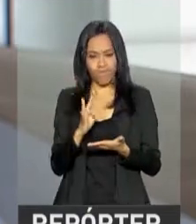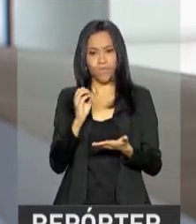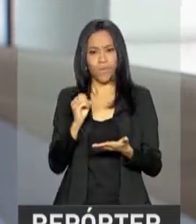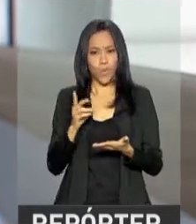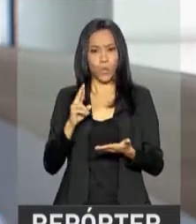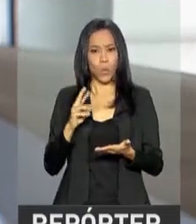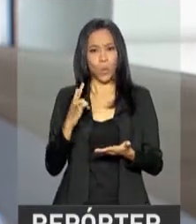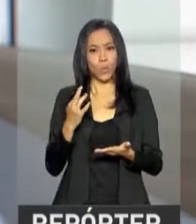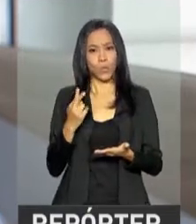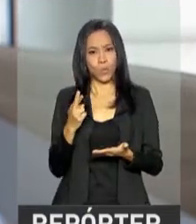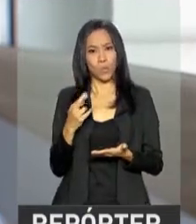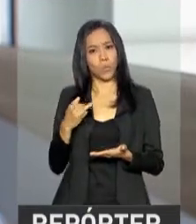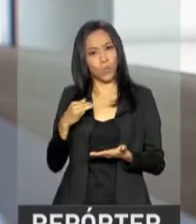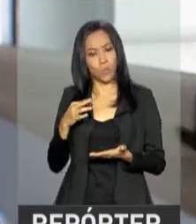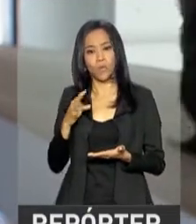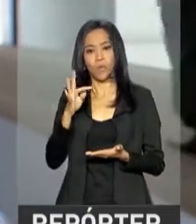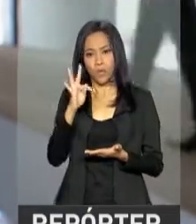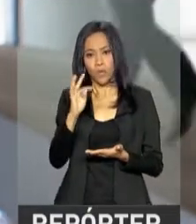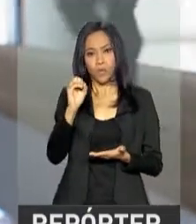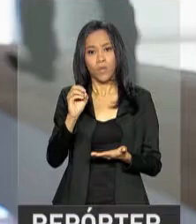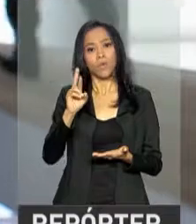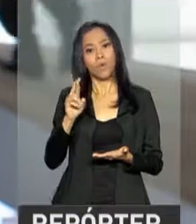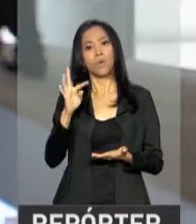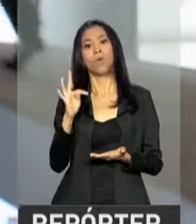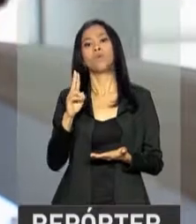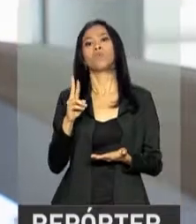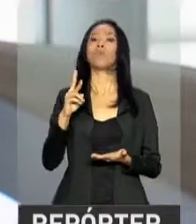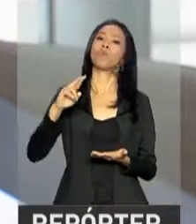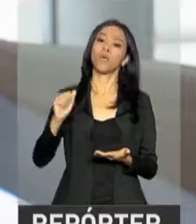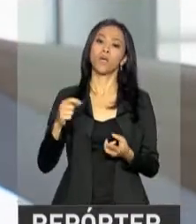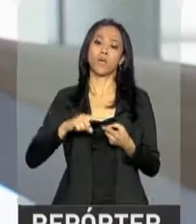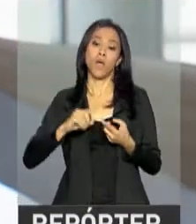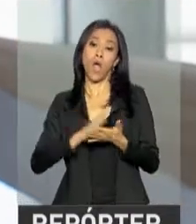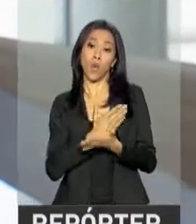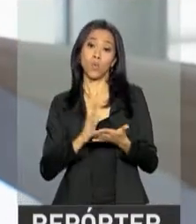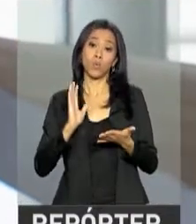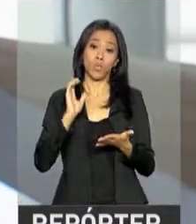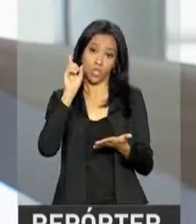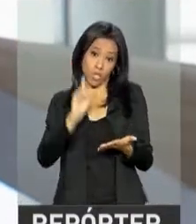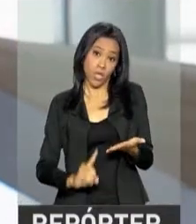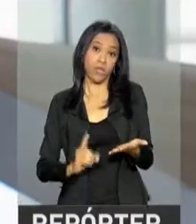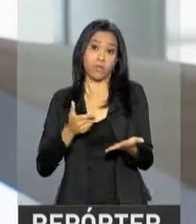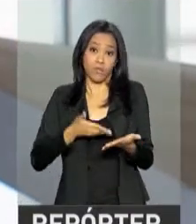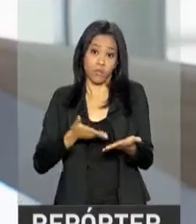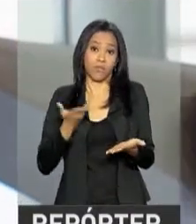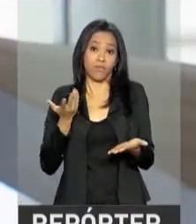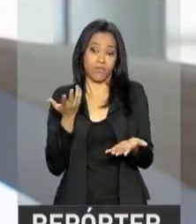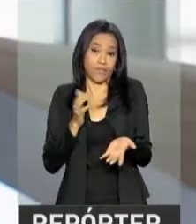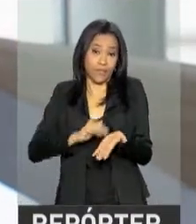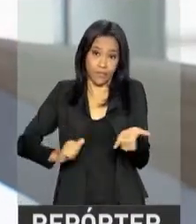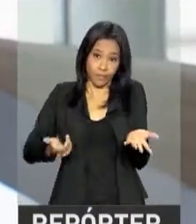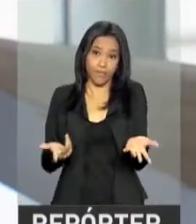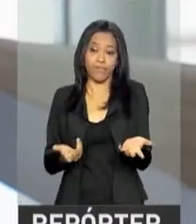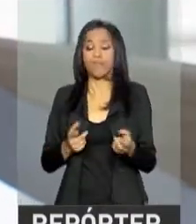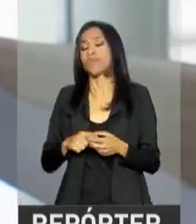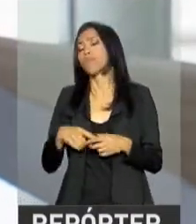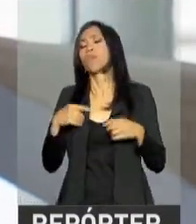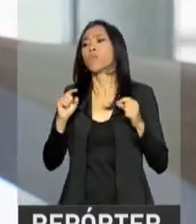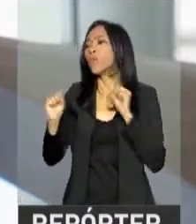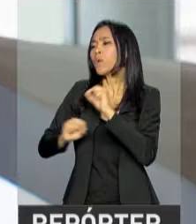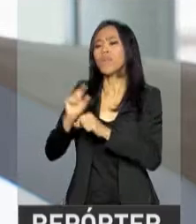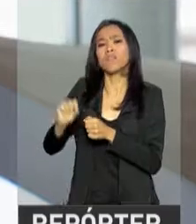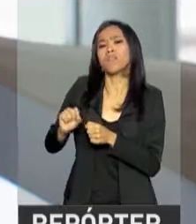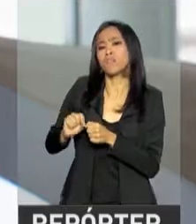de privação né de de alguns dias o que a população tem dentro dessa área e quais as inscrições estão sendo feitas